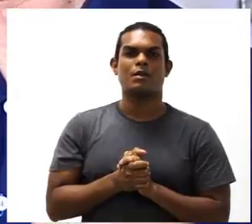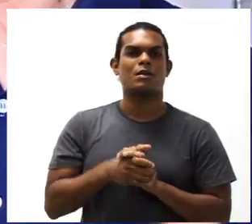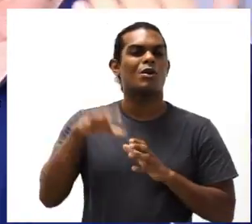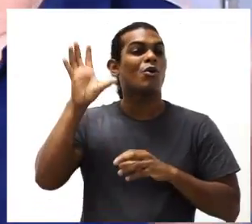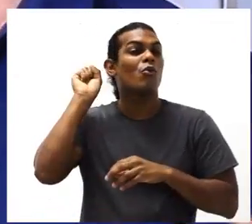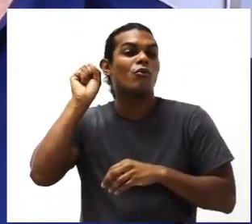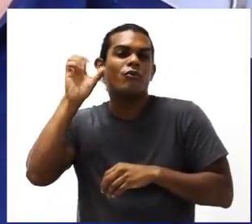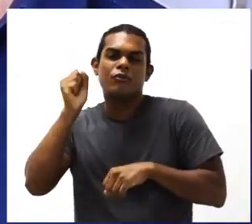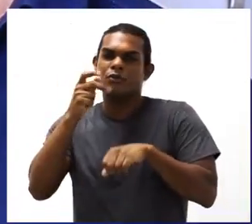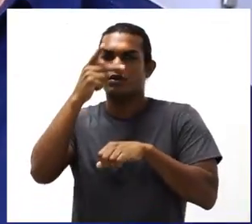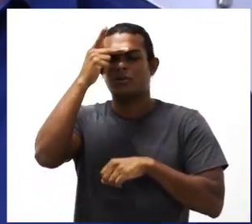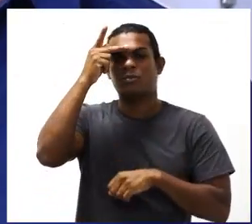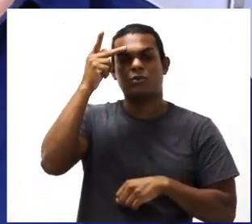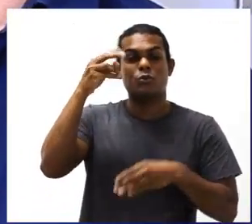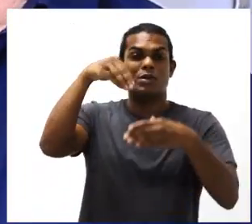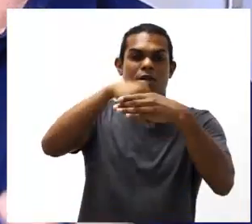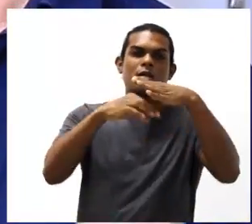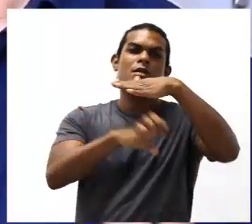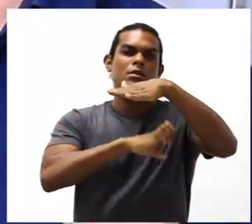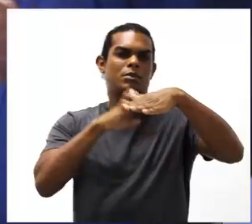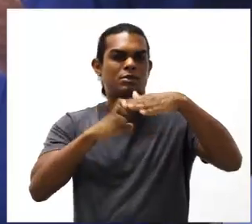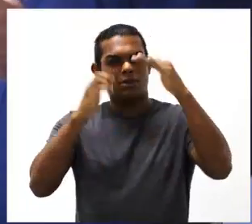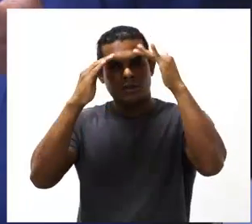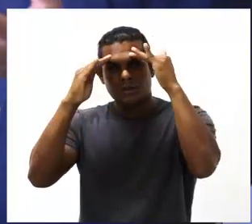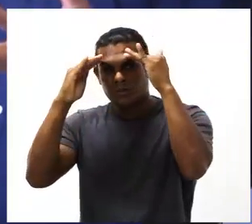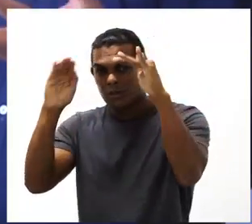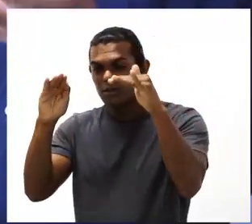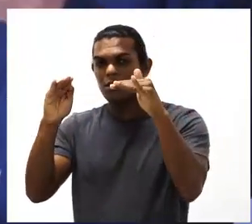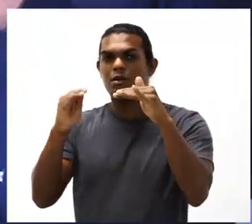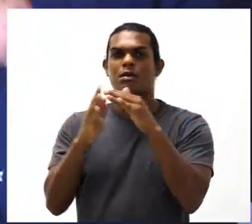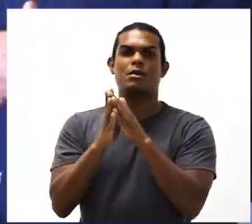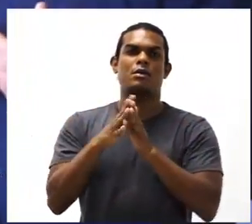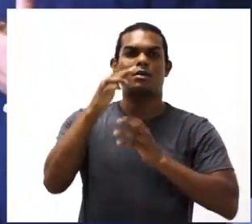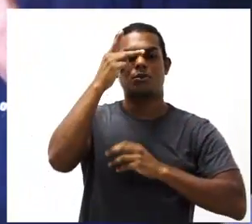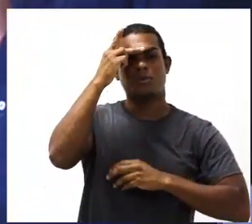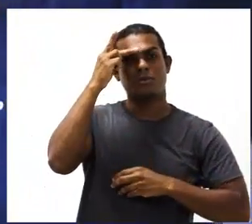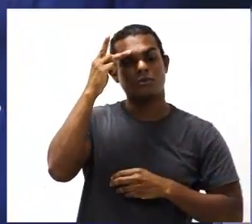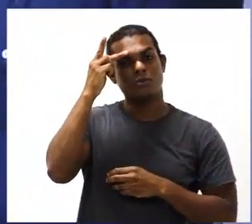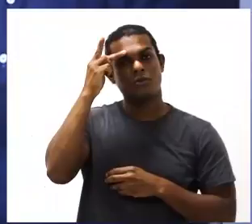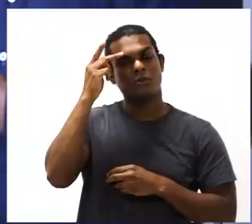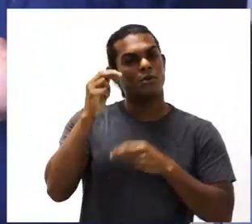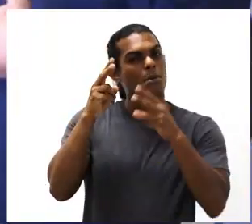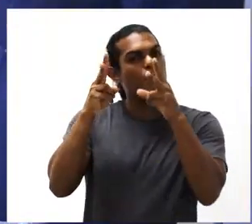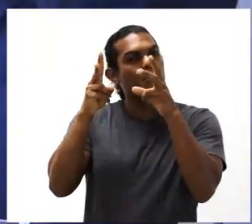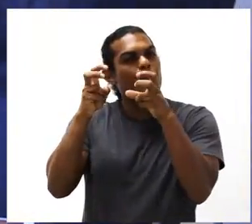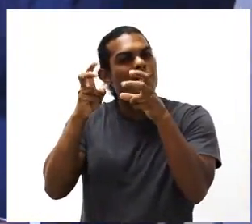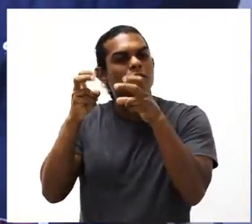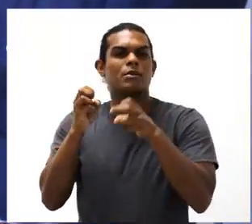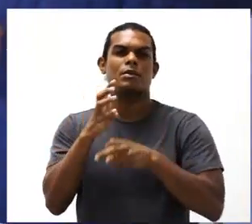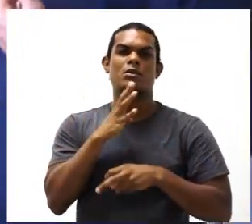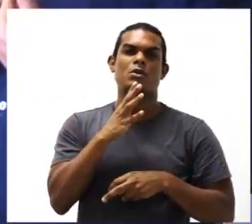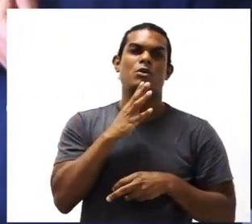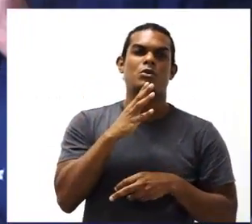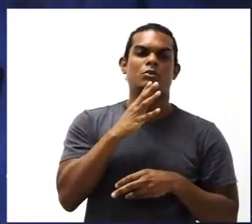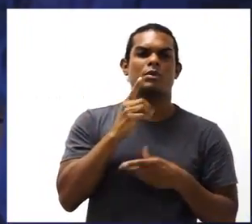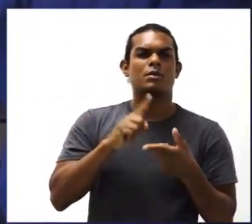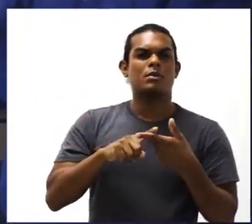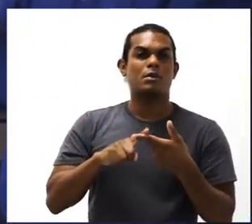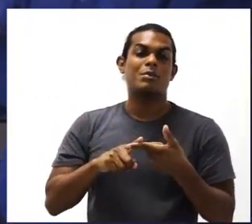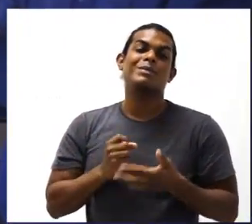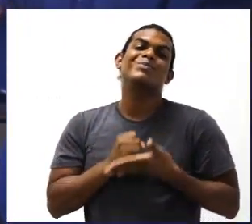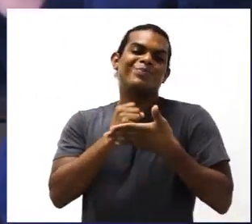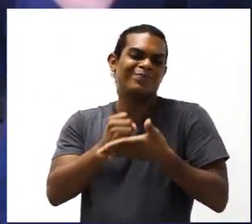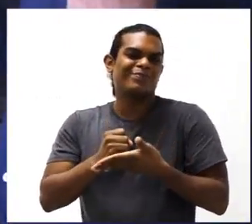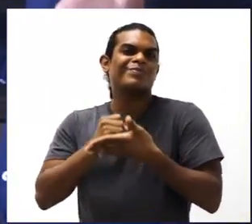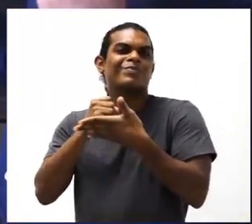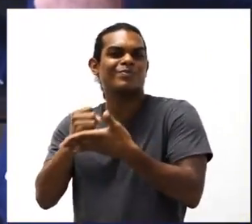pessoas, respeitar as pessoas. Tudo isso é muito importante para que as pessoas... E captar o conhecimento e motivar as pessoas a